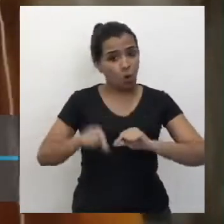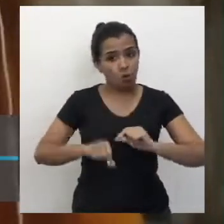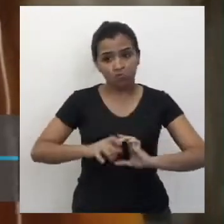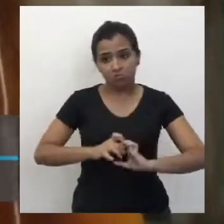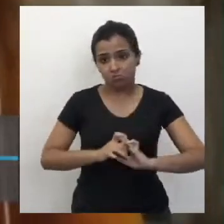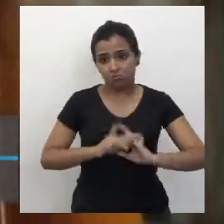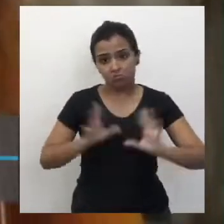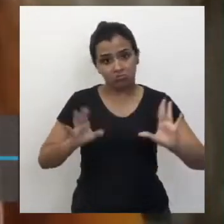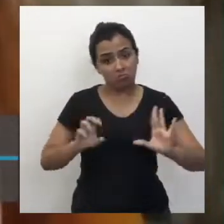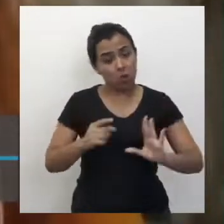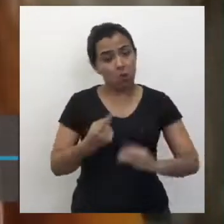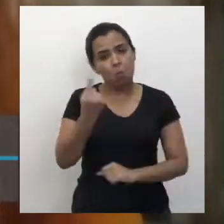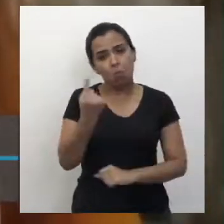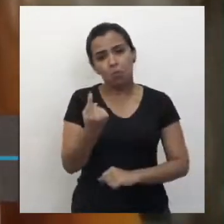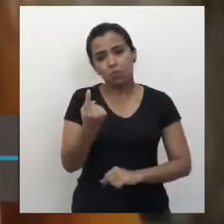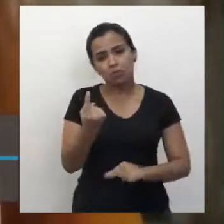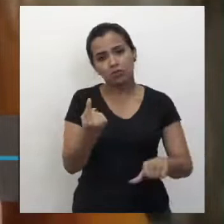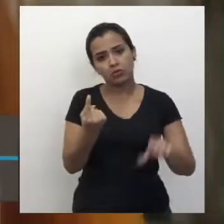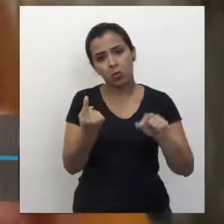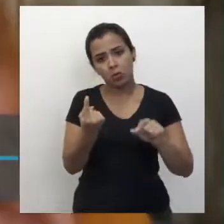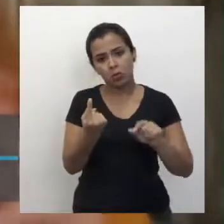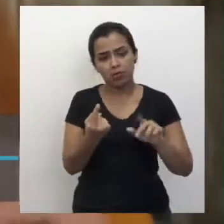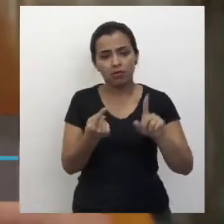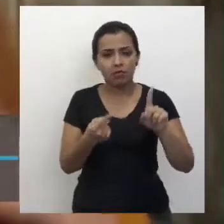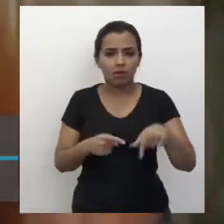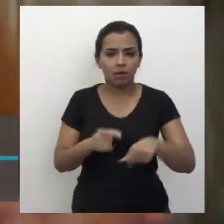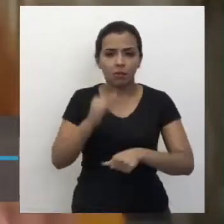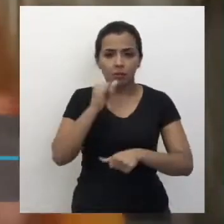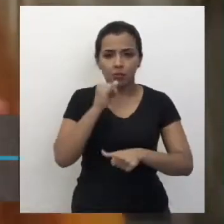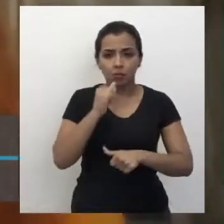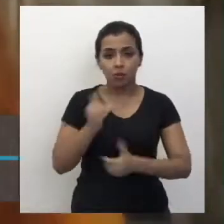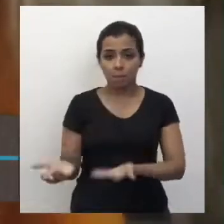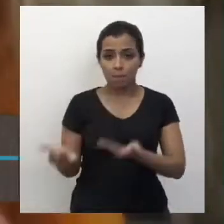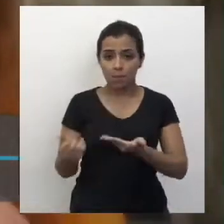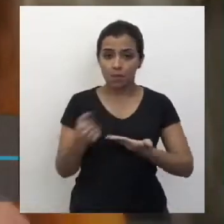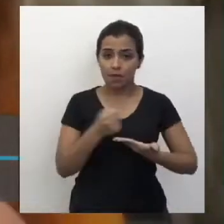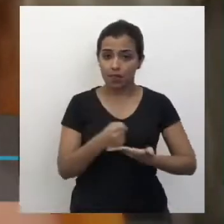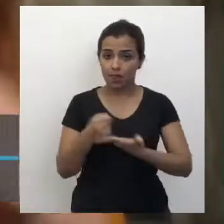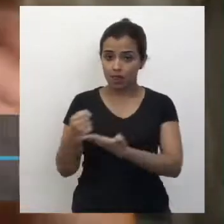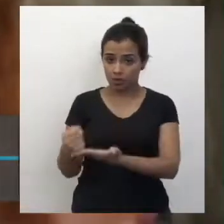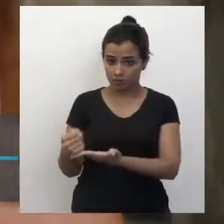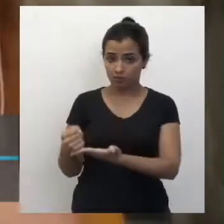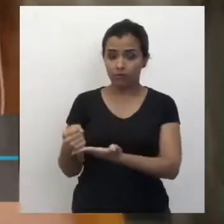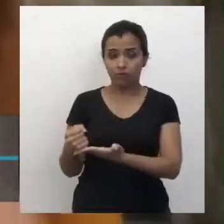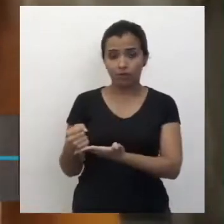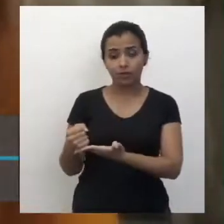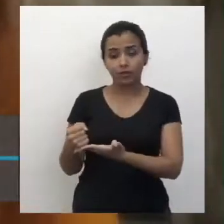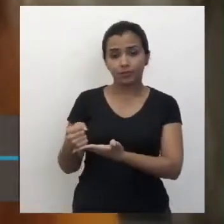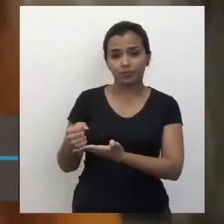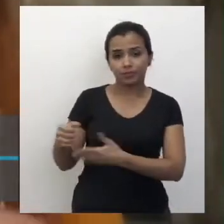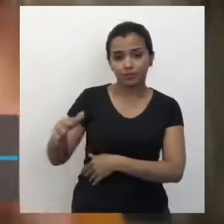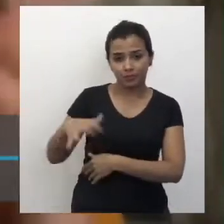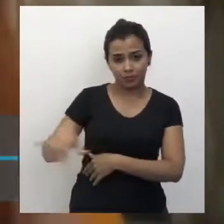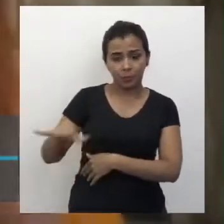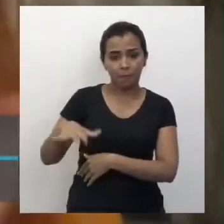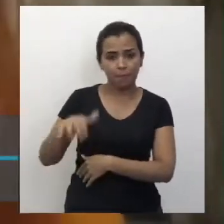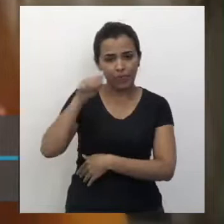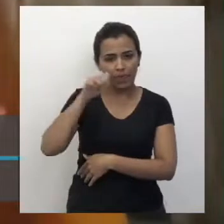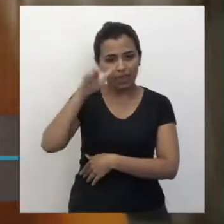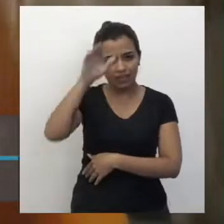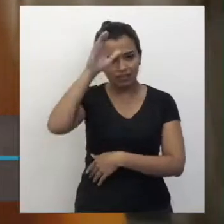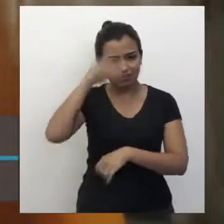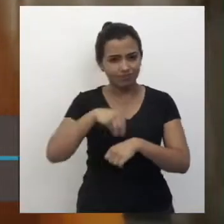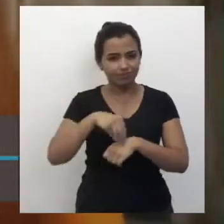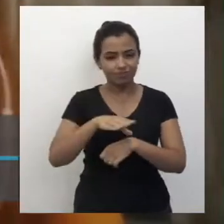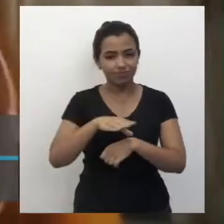uma escolha, que neste caso seria levar o bebê, né, levar a criança à roda dos enjeitados ou não.